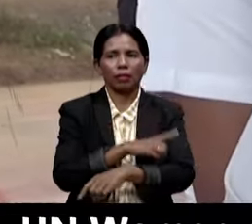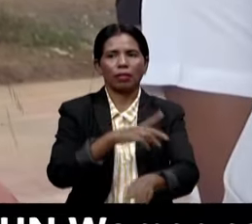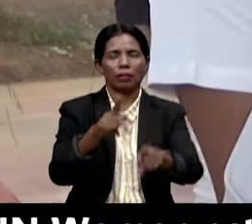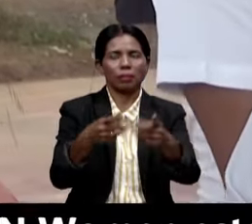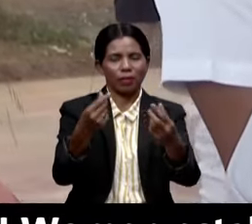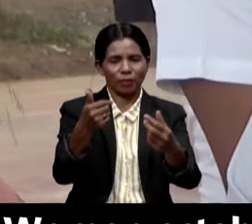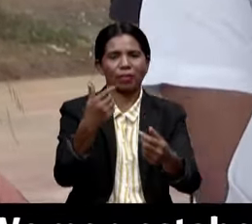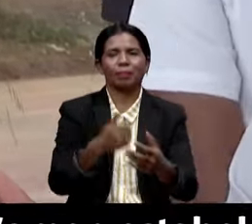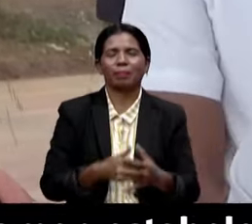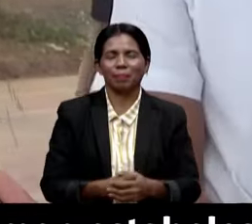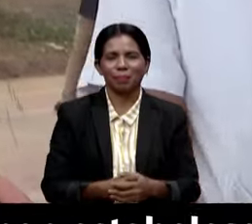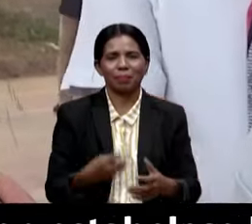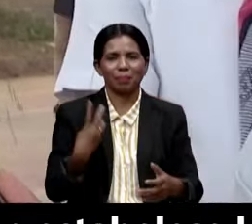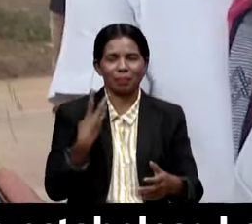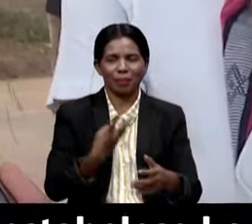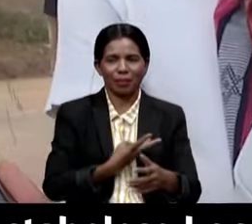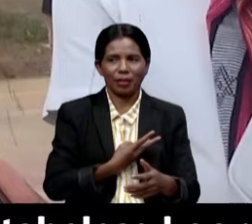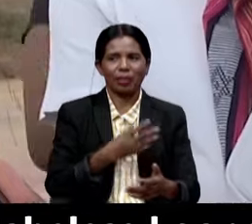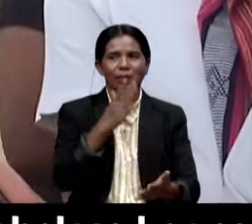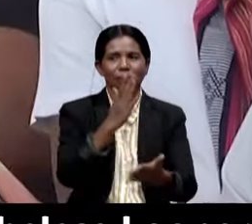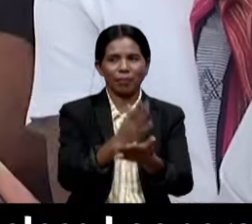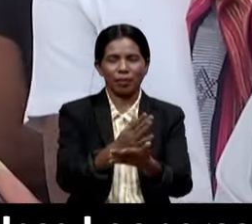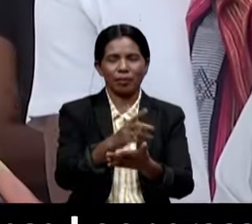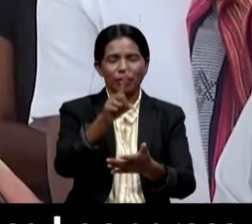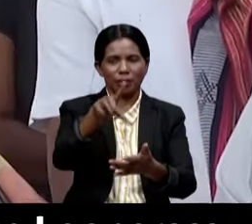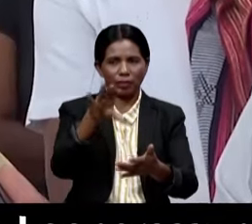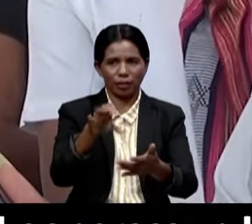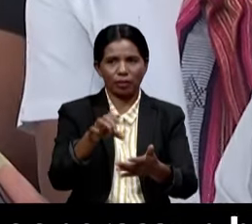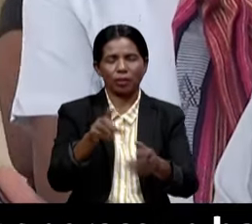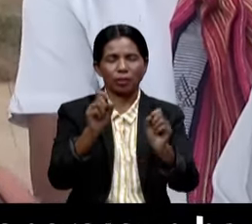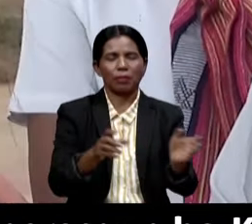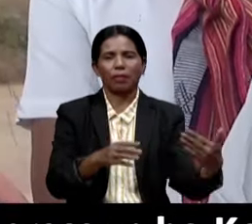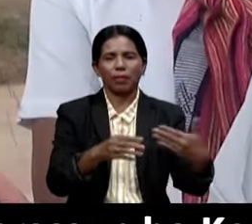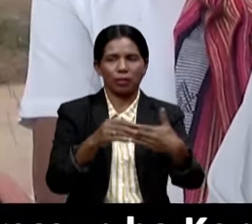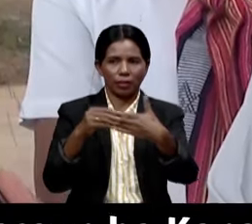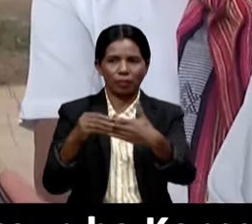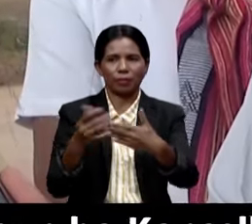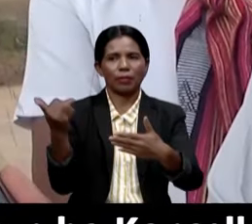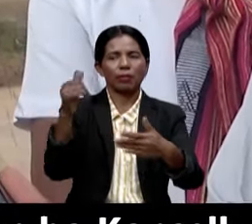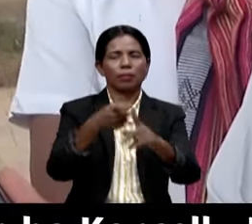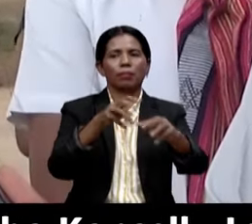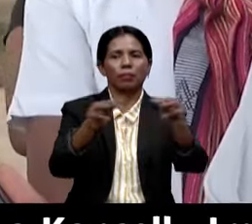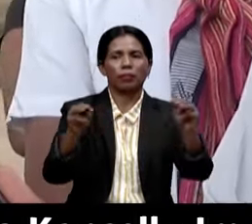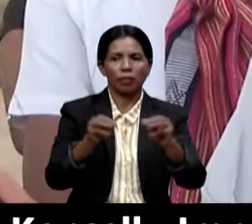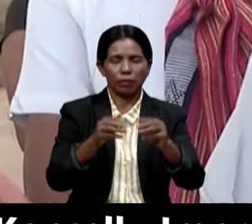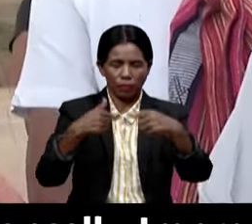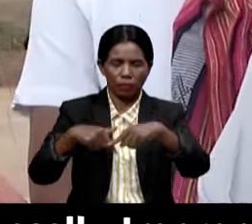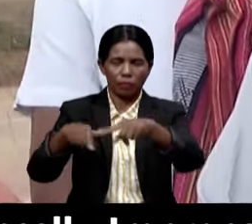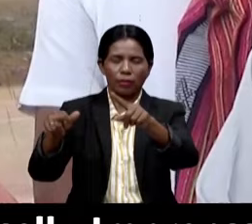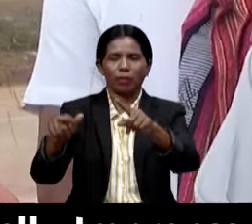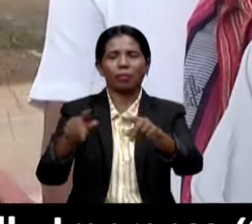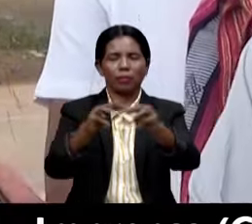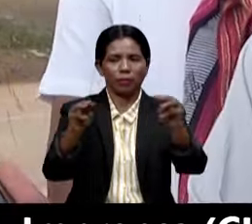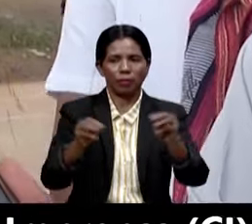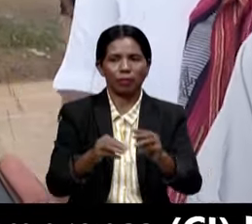hela nebe ita oin ne prevel 800 tamane mo tem que organizar. Se não é mais o município, fila para o município.